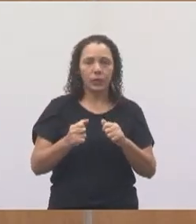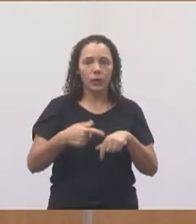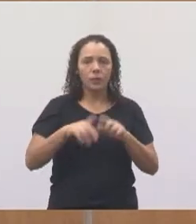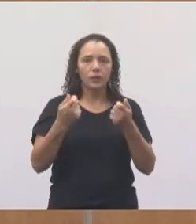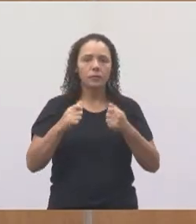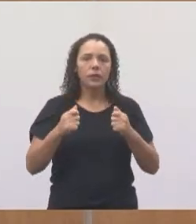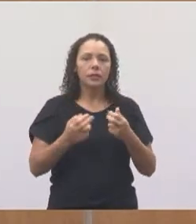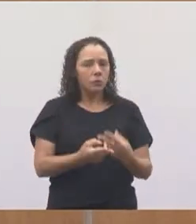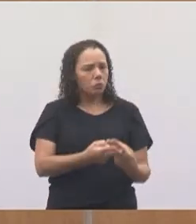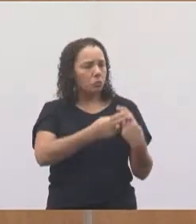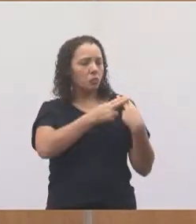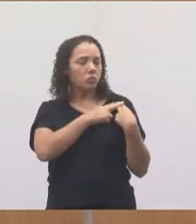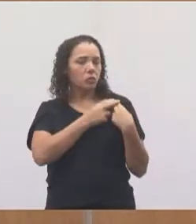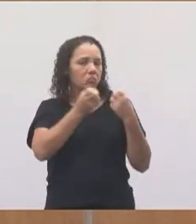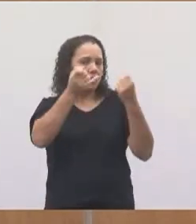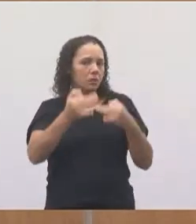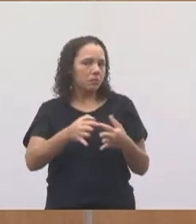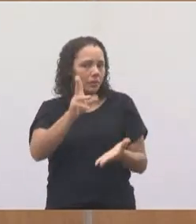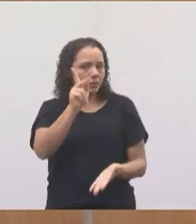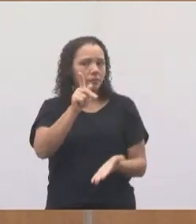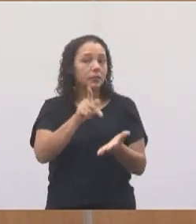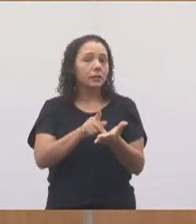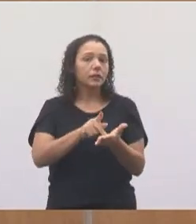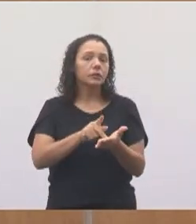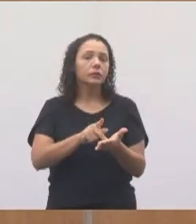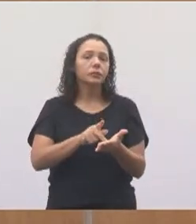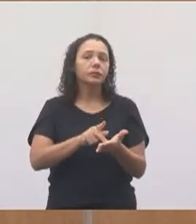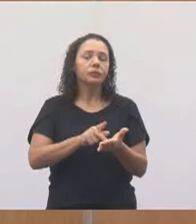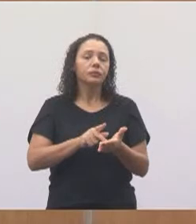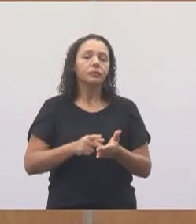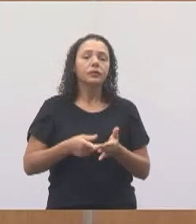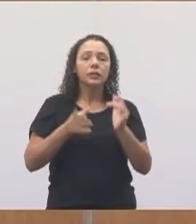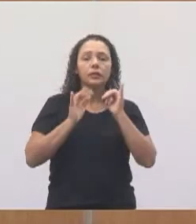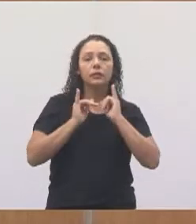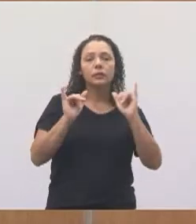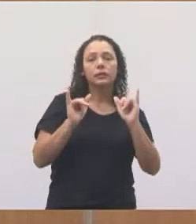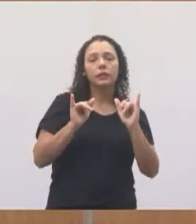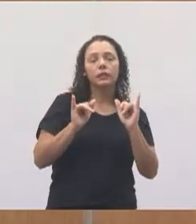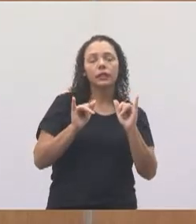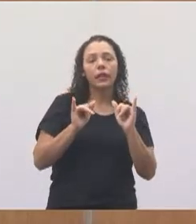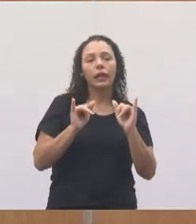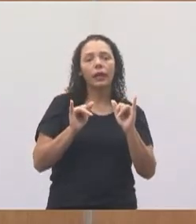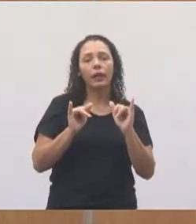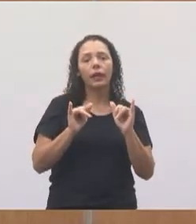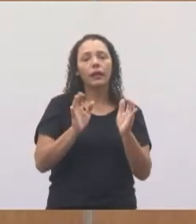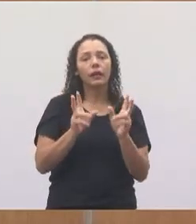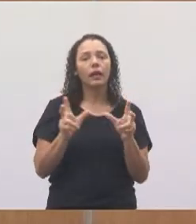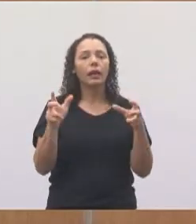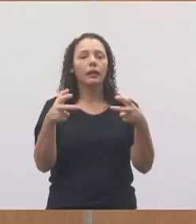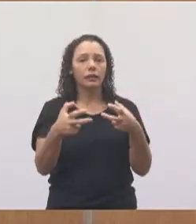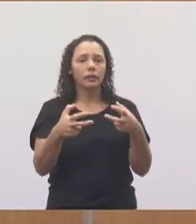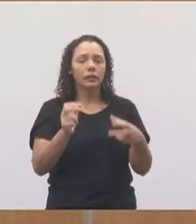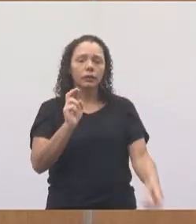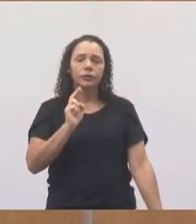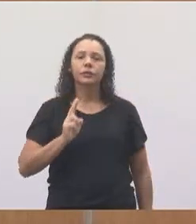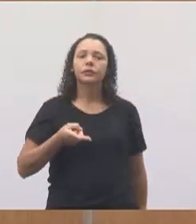com responsabilidade e com verdade. Dizer que esta casa, ela sempre